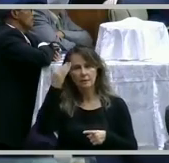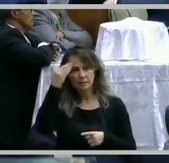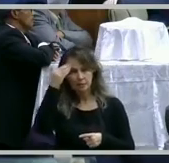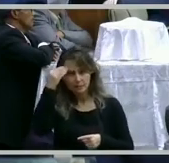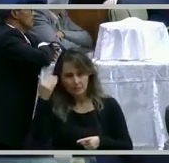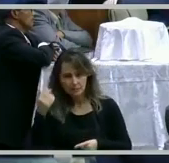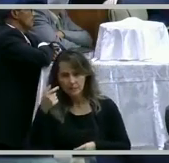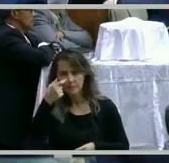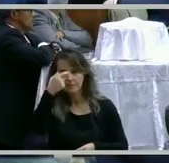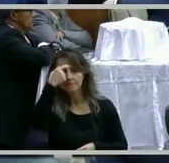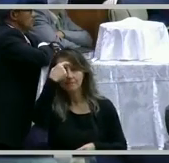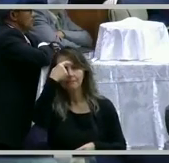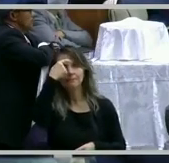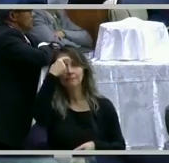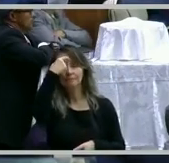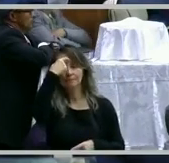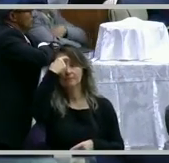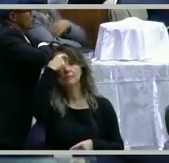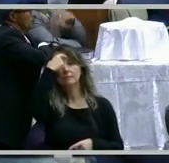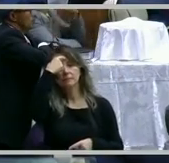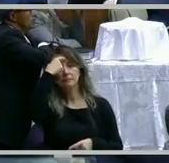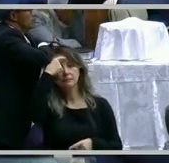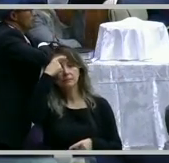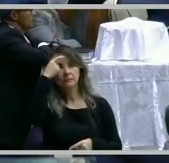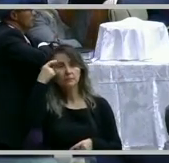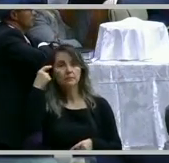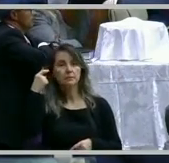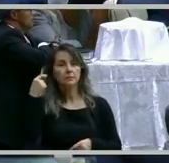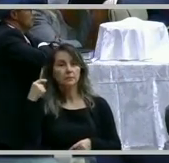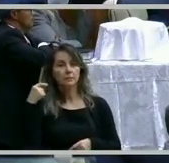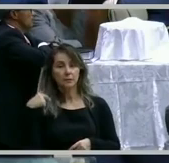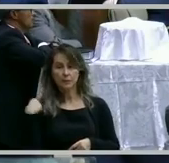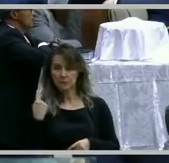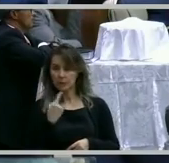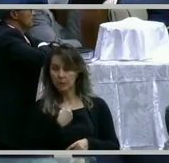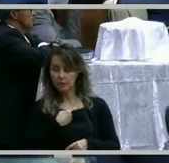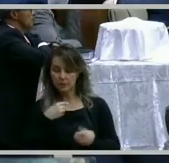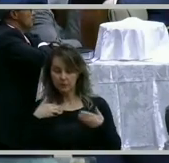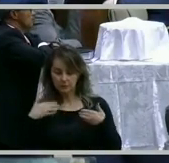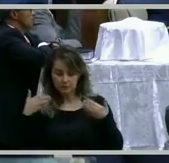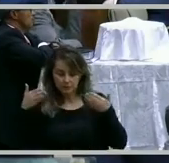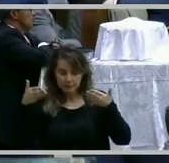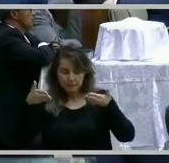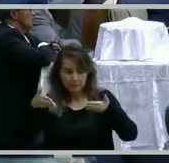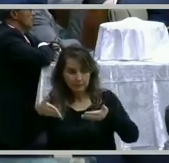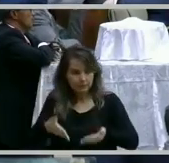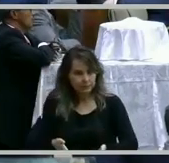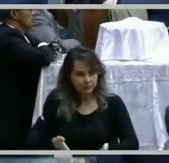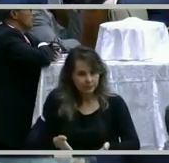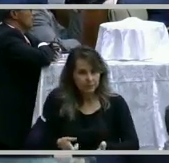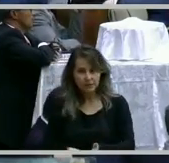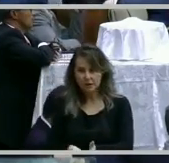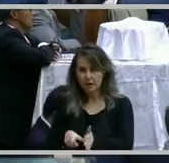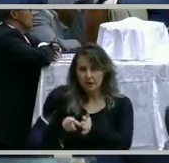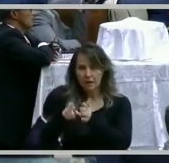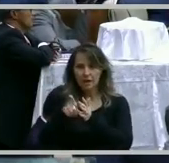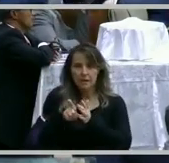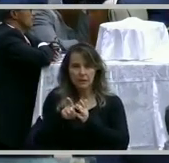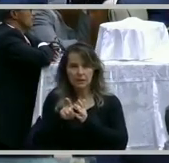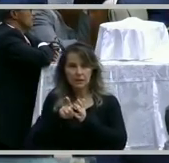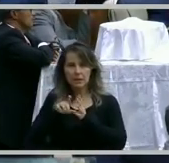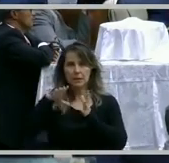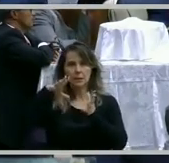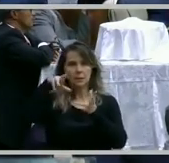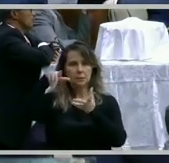Estamos conscientes de uma coisa, que para chegarmos aqui a este santuário, uma guerra foi travada no mundo